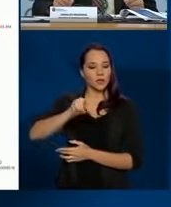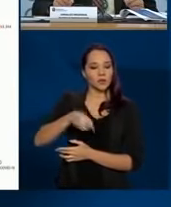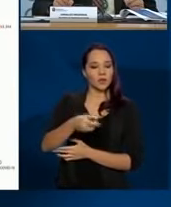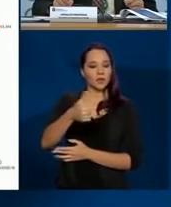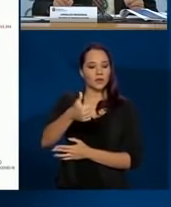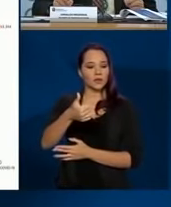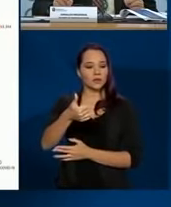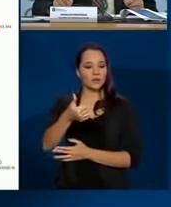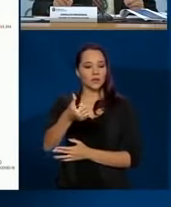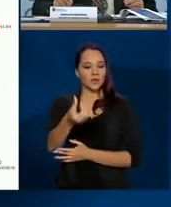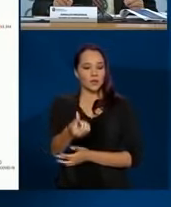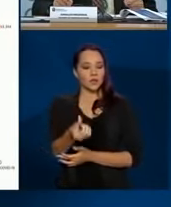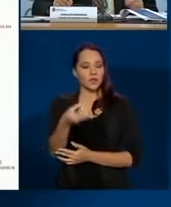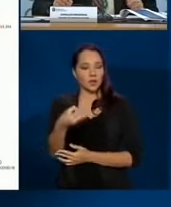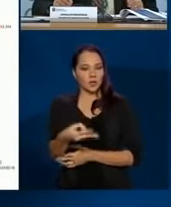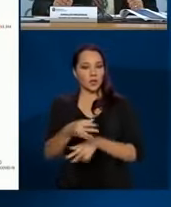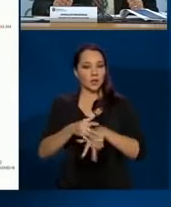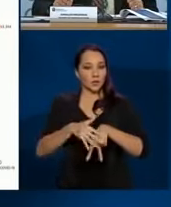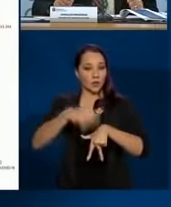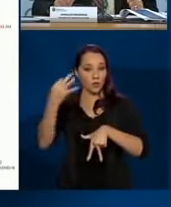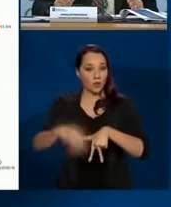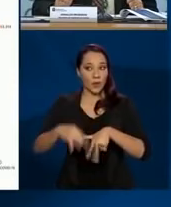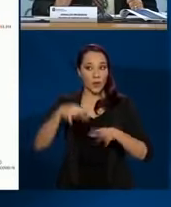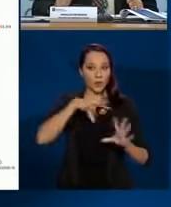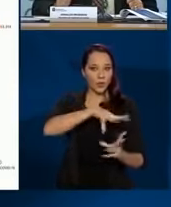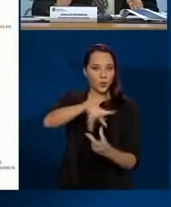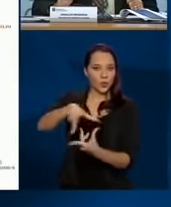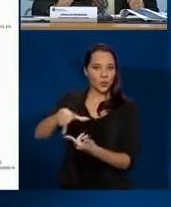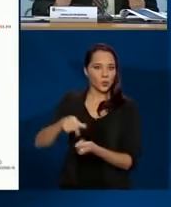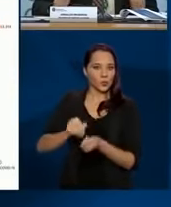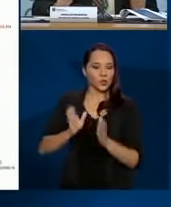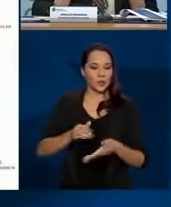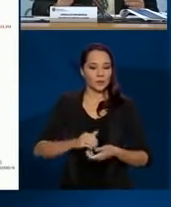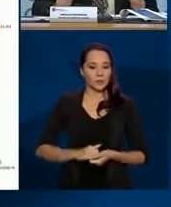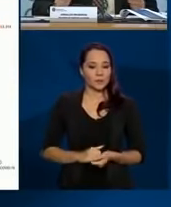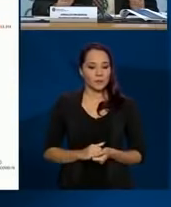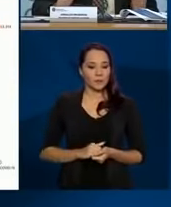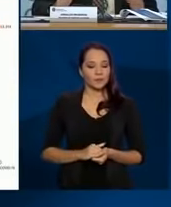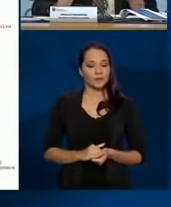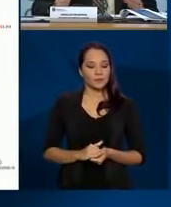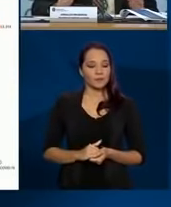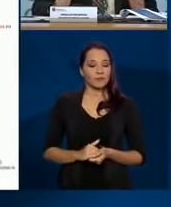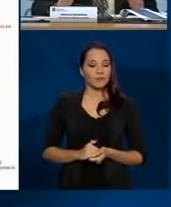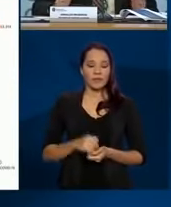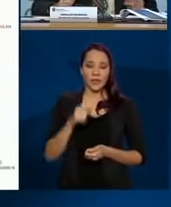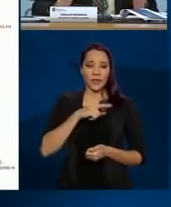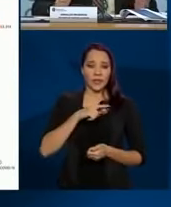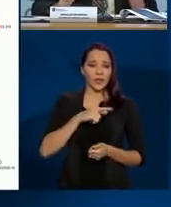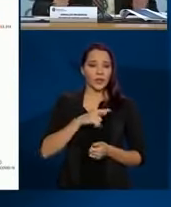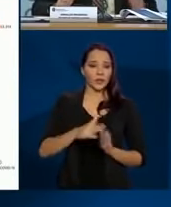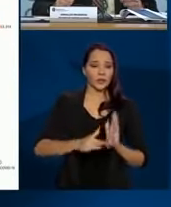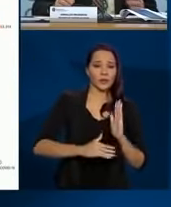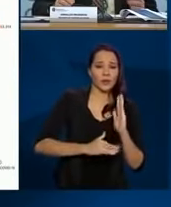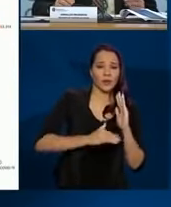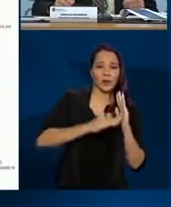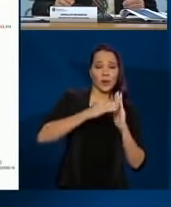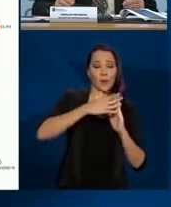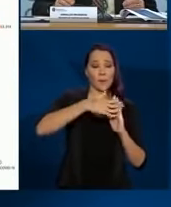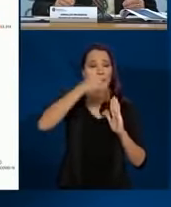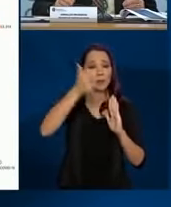17.580.153 casos confirmados, né, com o ranking, né, que não varia muito nas últimas